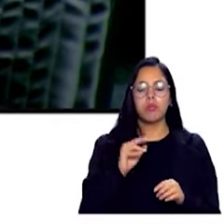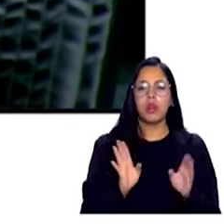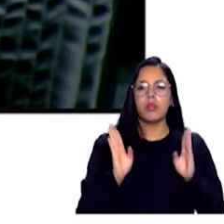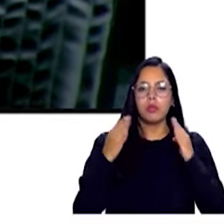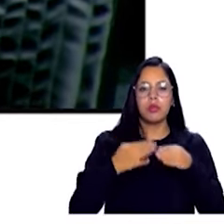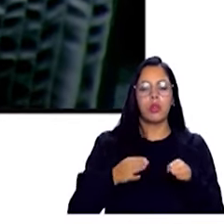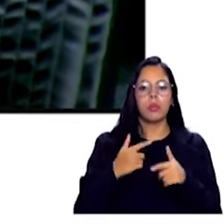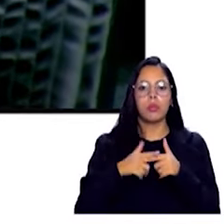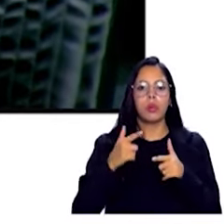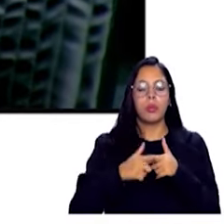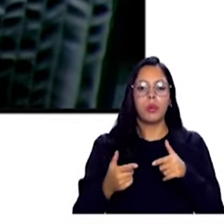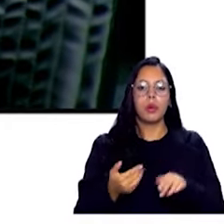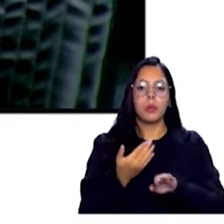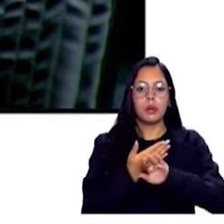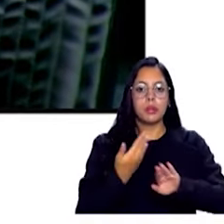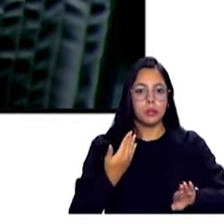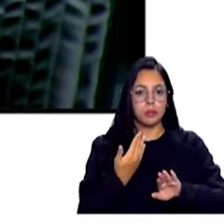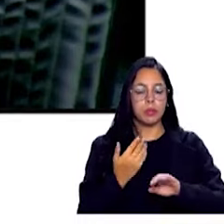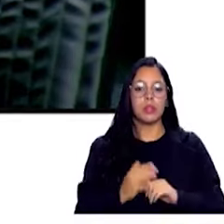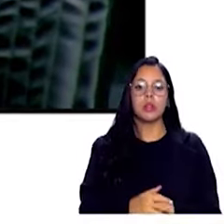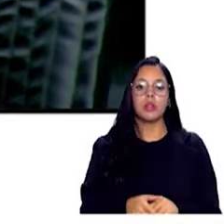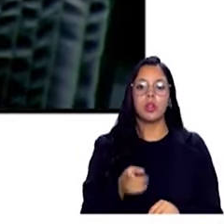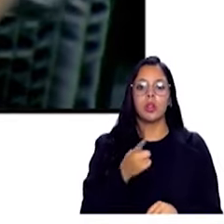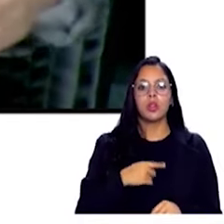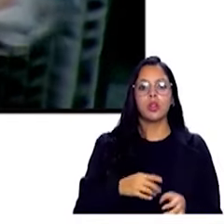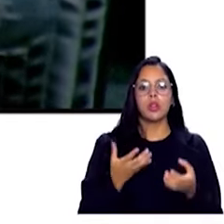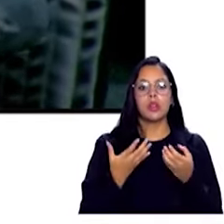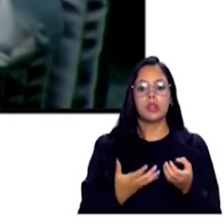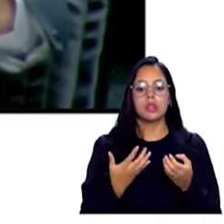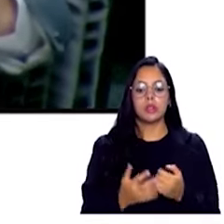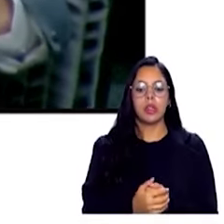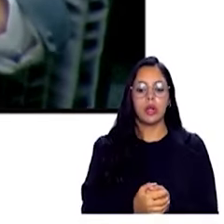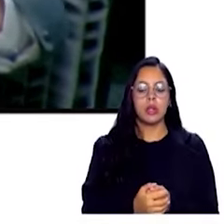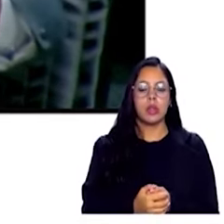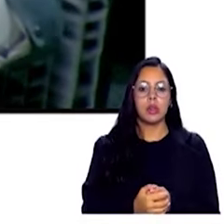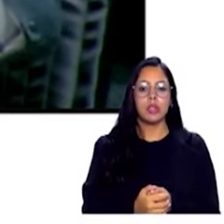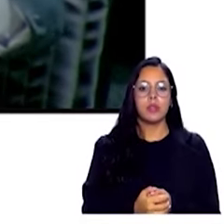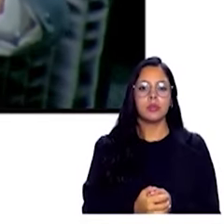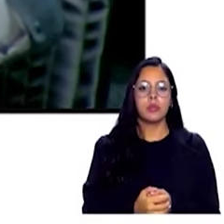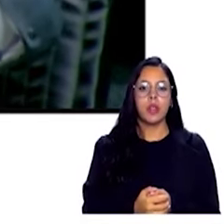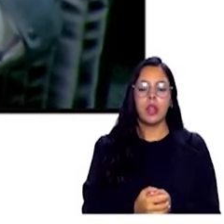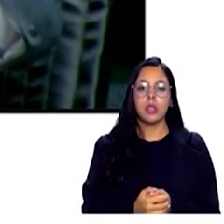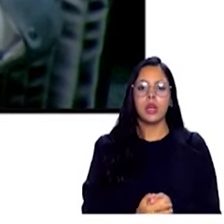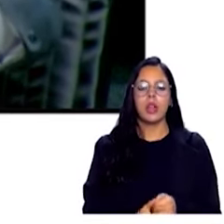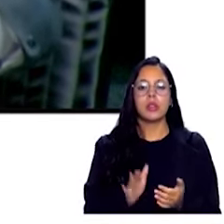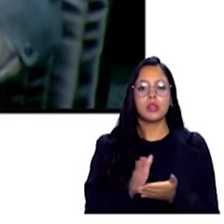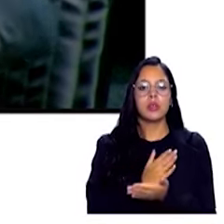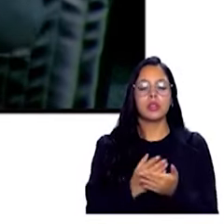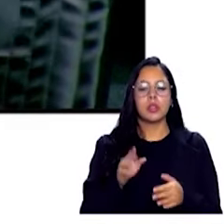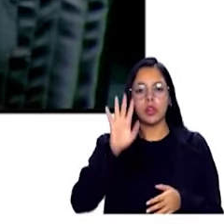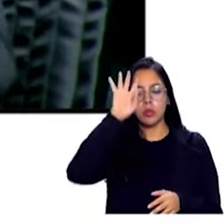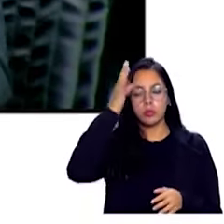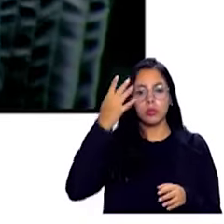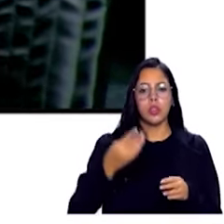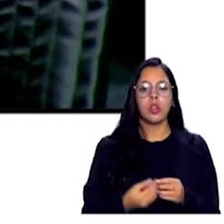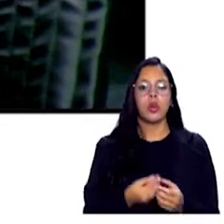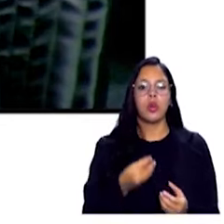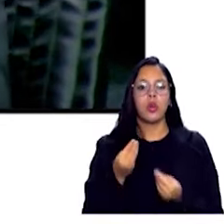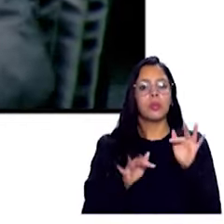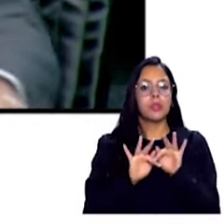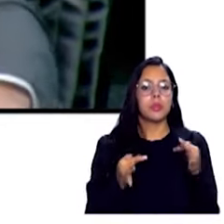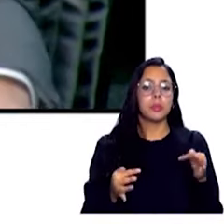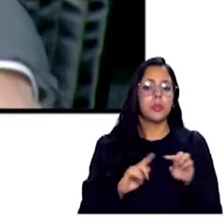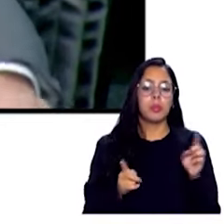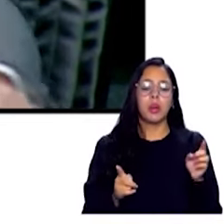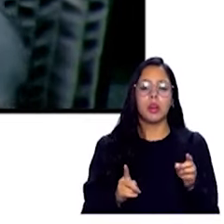queremos segurar o mar com uma mera Barreirinha que a gente vai fazer com a areia da praia isso não vai funcionar por isso E aí eu